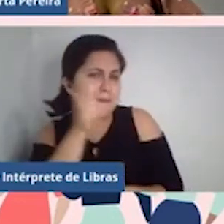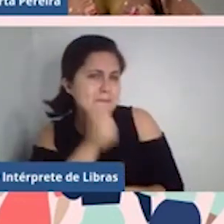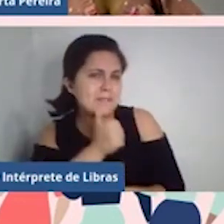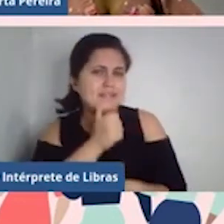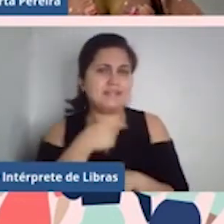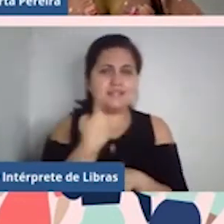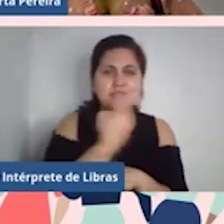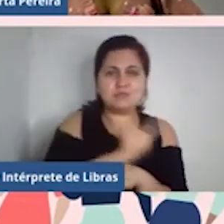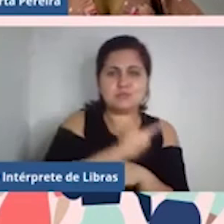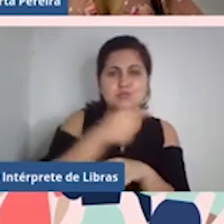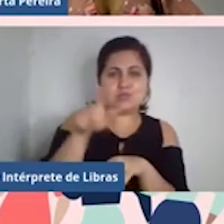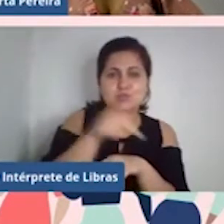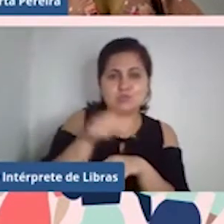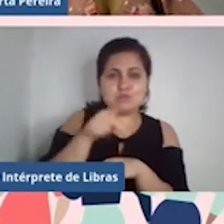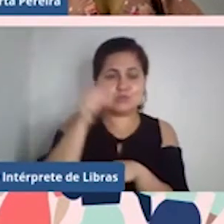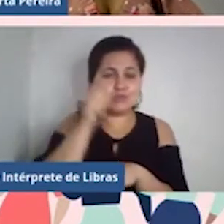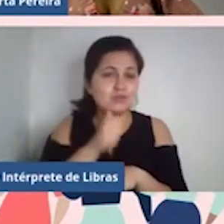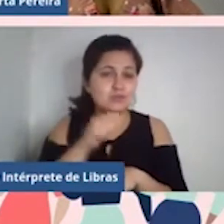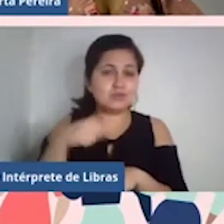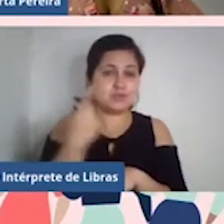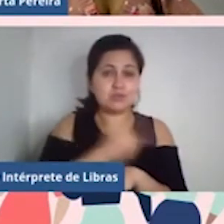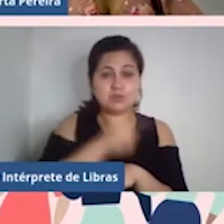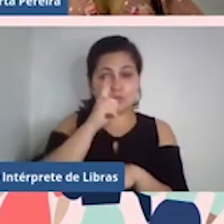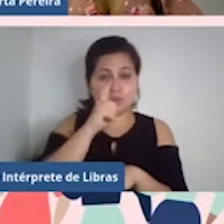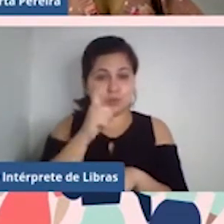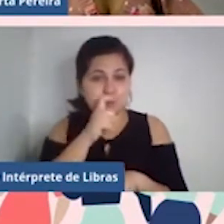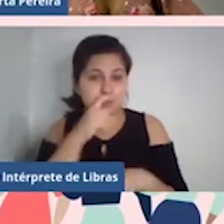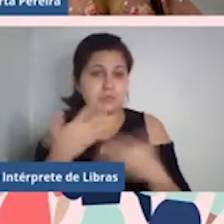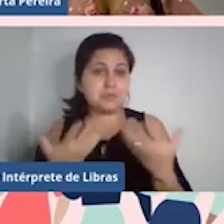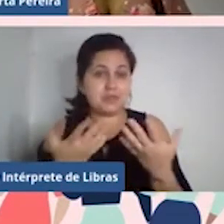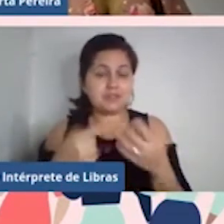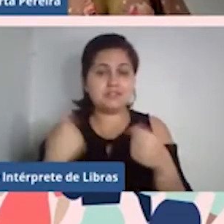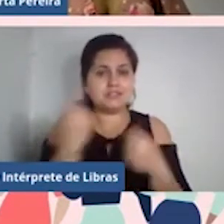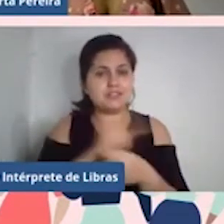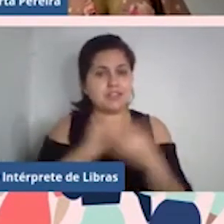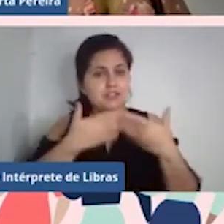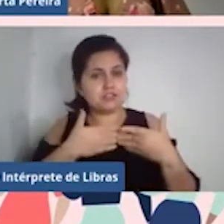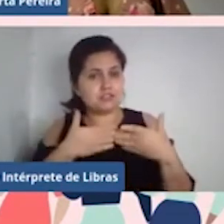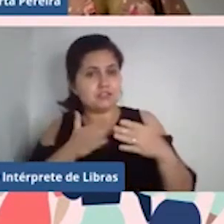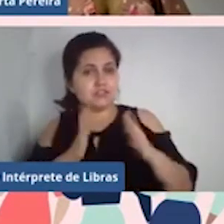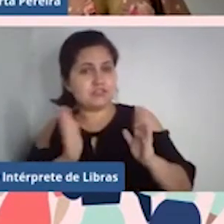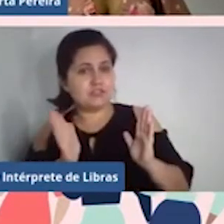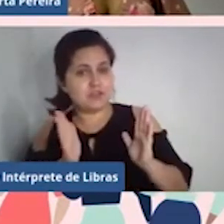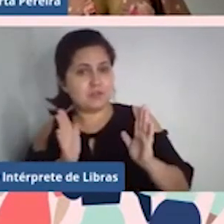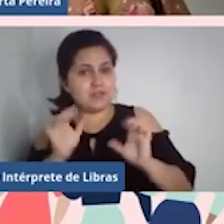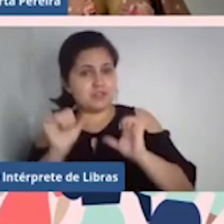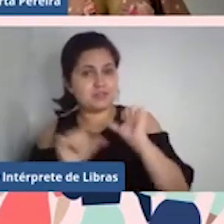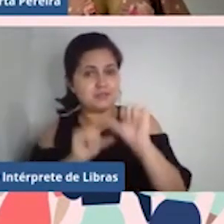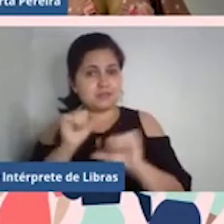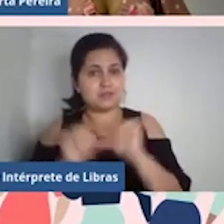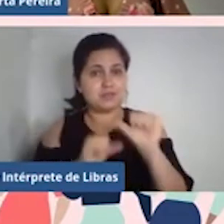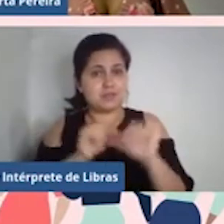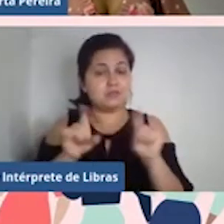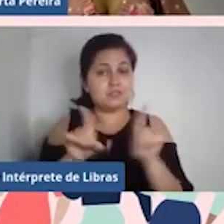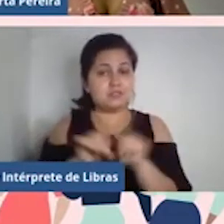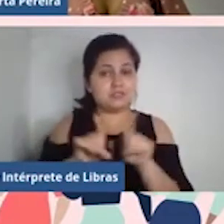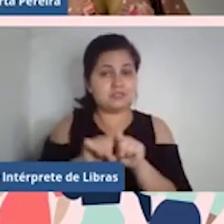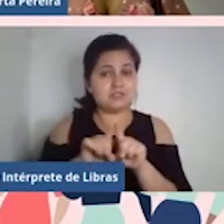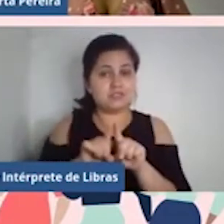amizades, os nossos professores, os nossos pais, enfim, a gente esteja aberta para a mudança e para